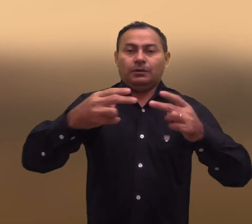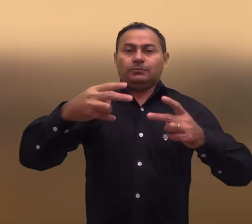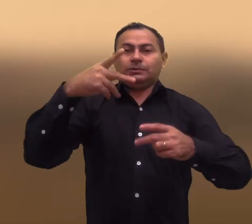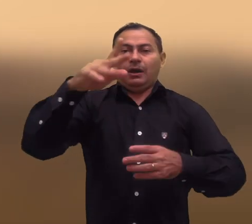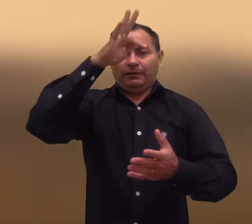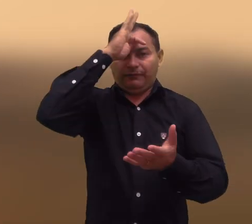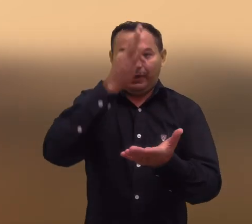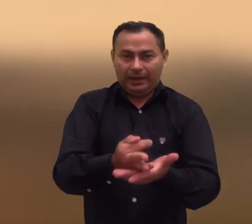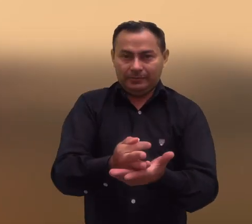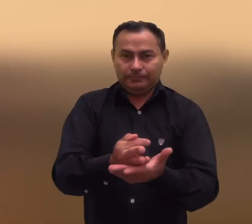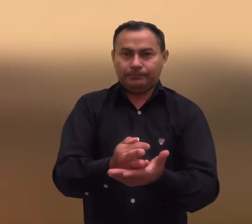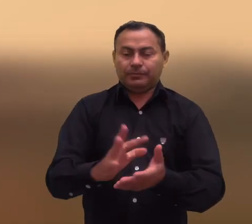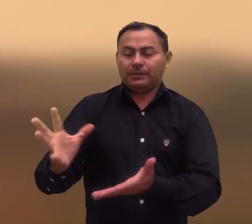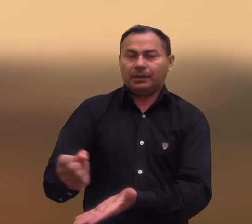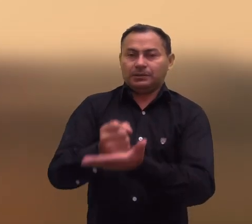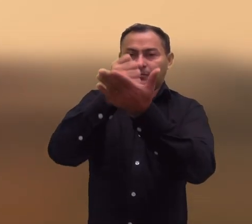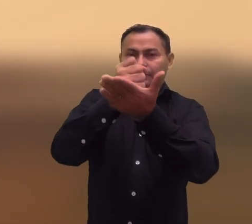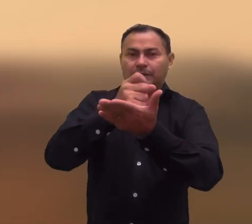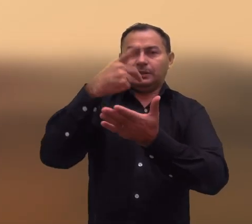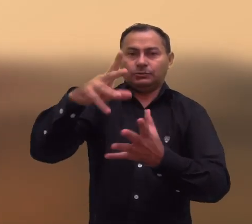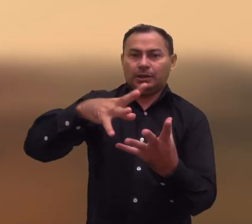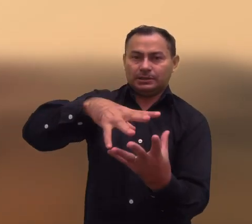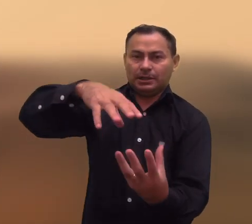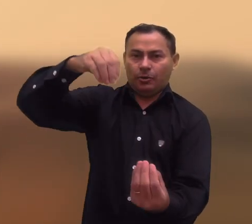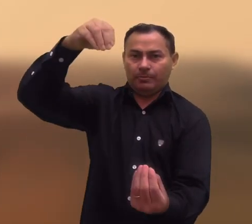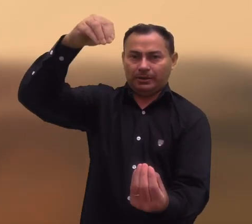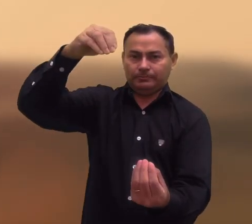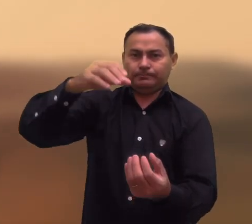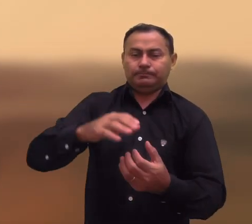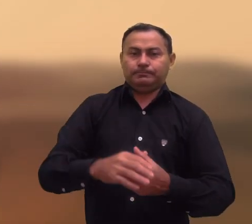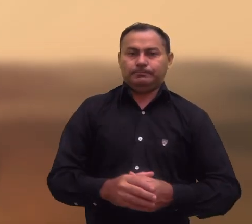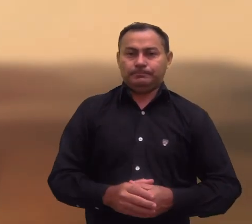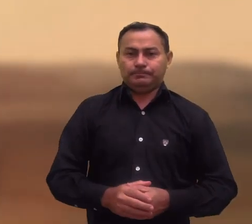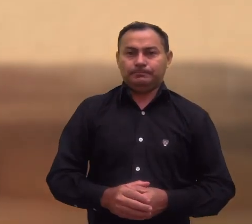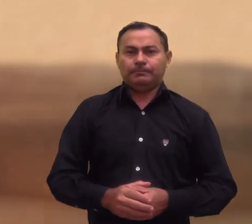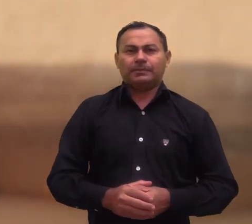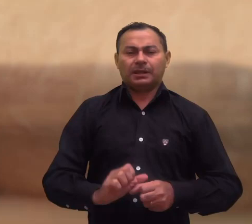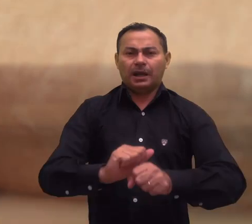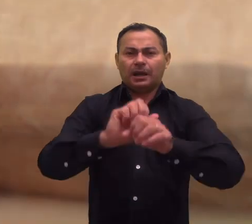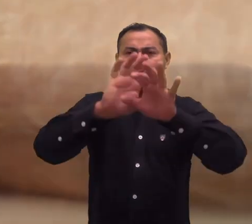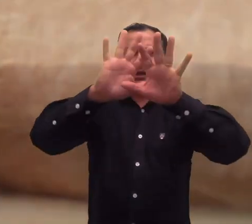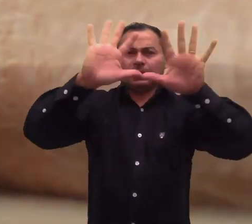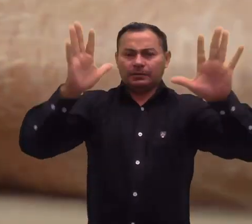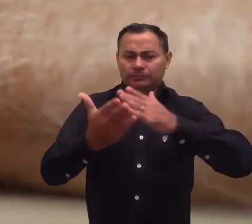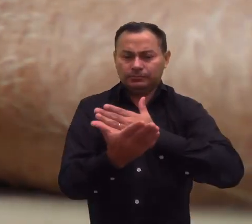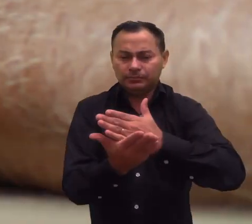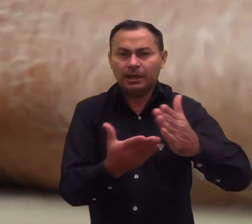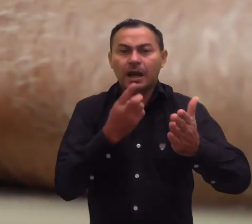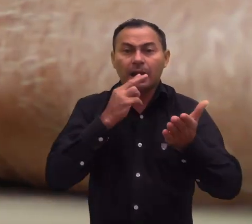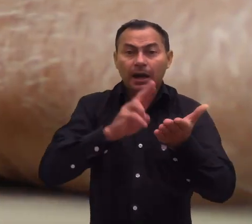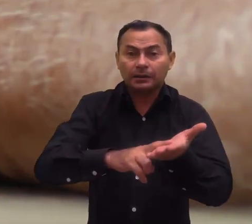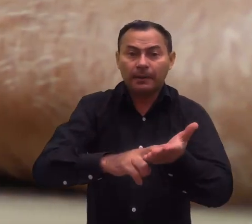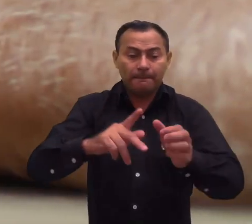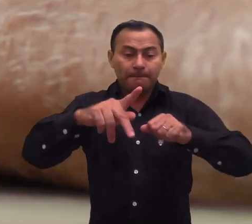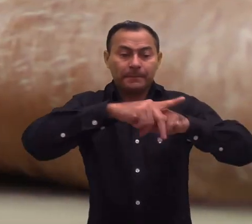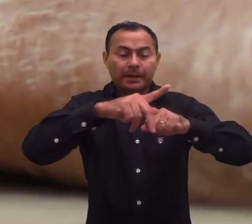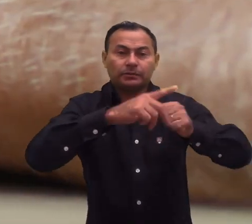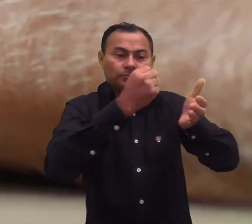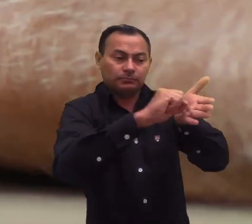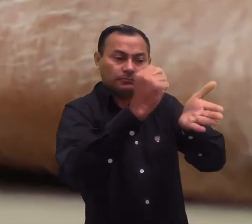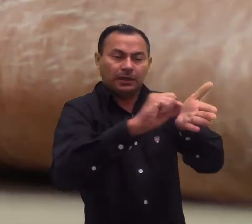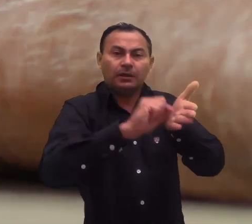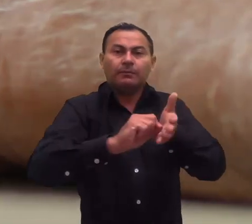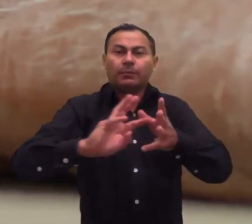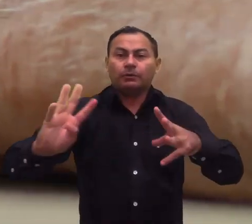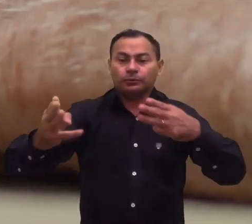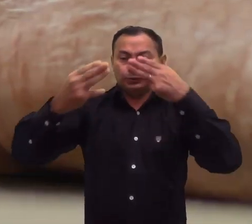estão alcançando o alvo da sua fé, a salvação das suas almas. Fica claro logo no início desta carta que